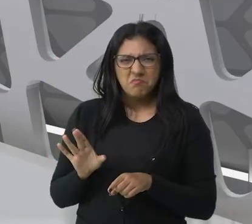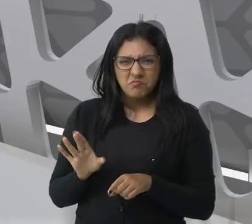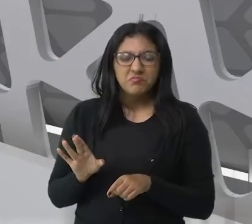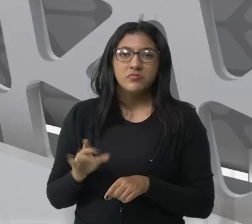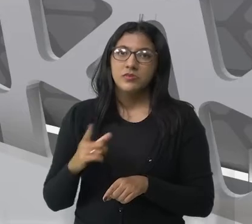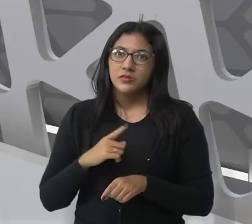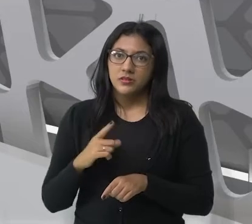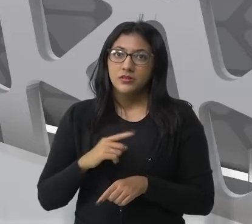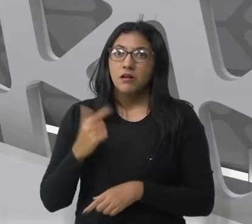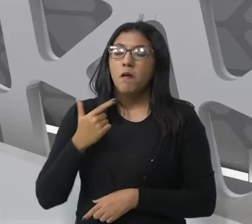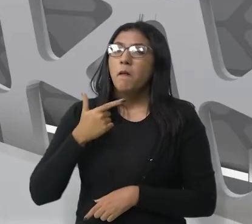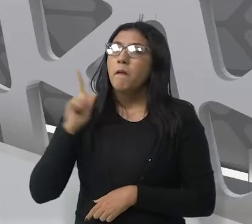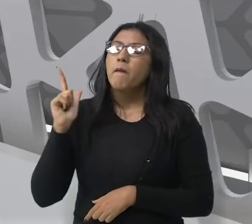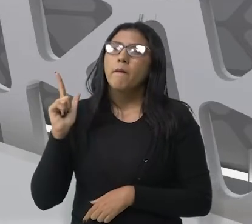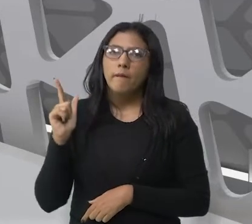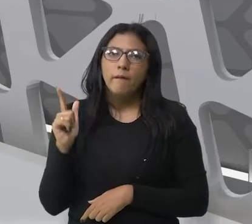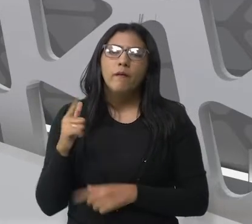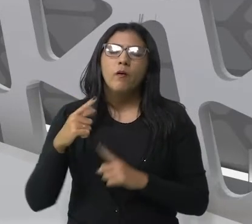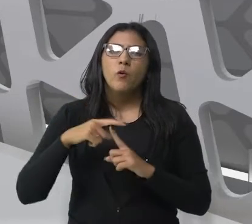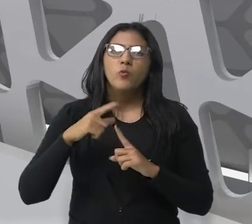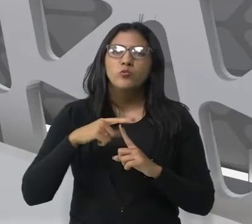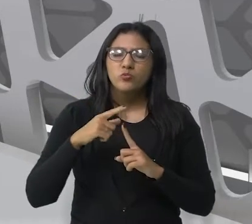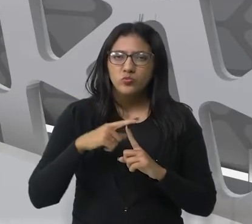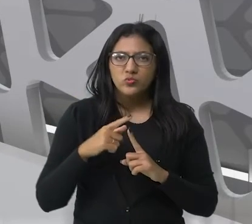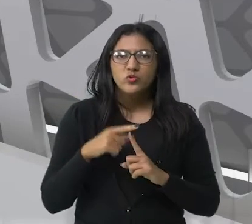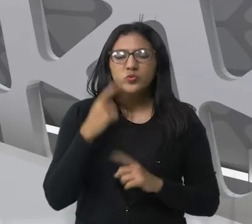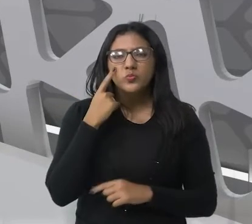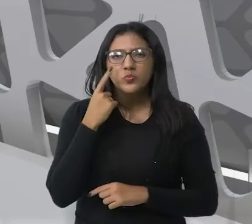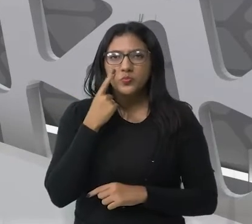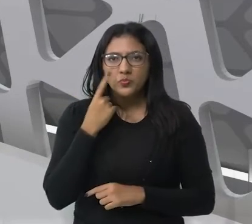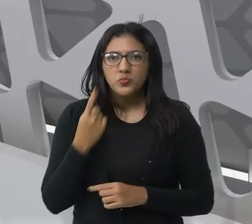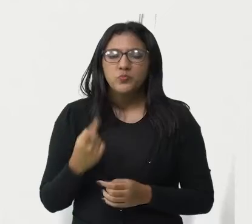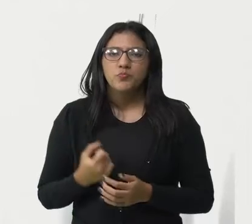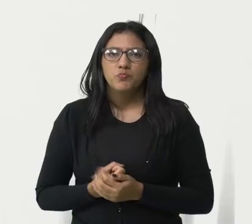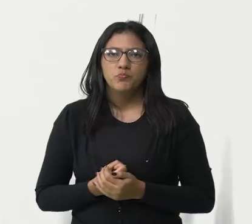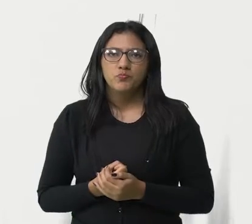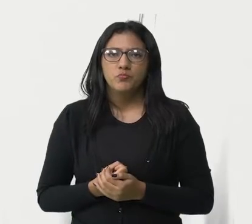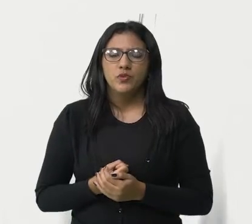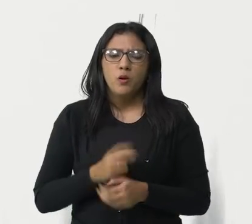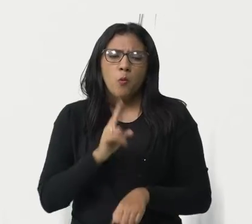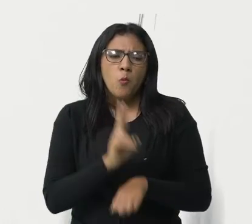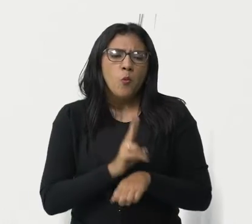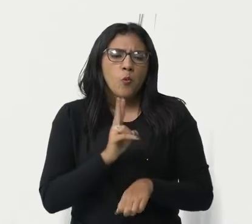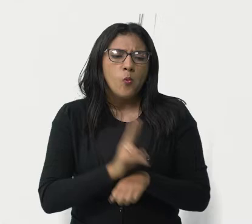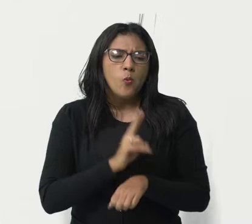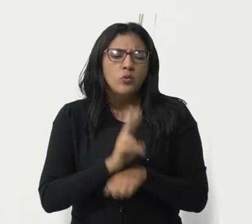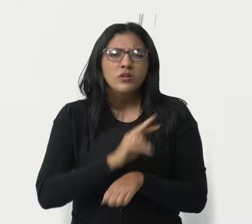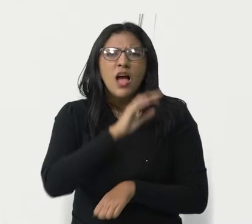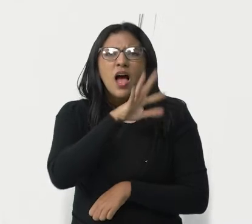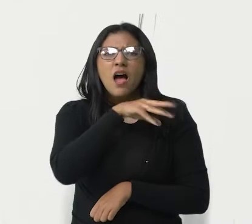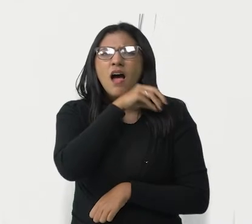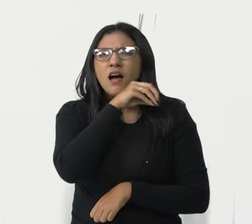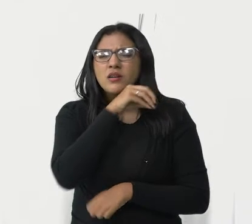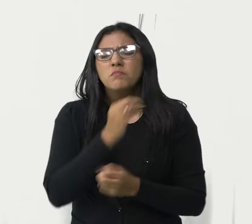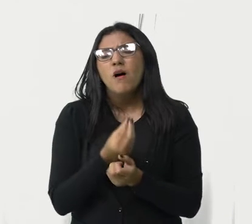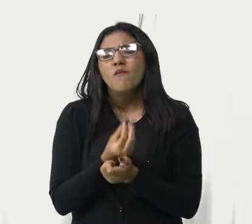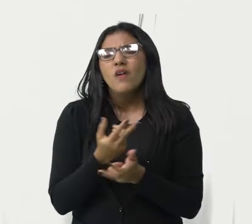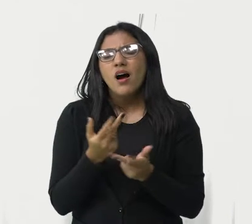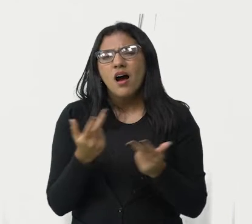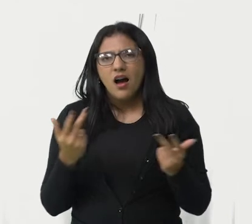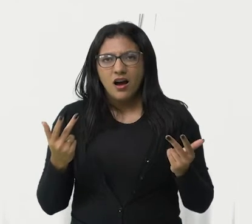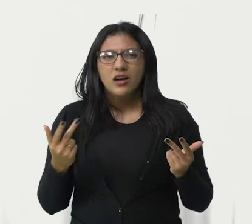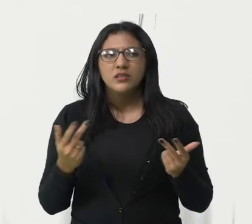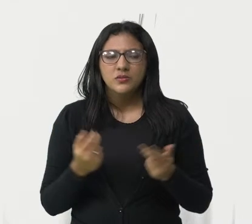né? Quais são as outras atividades que a gente vai verificar aí? A pecuária, gente. Ainda no século XVII,